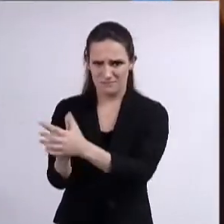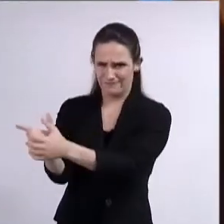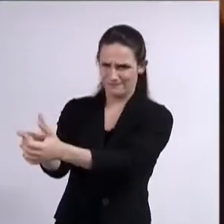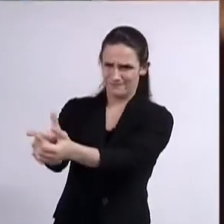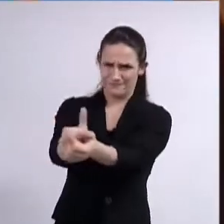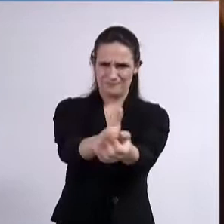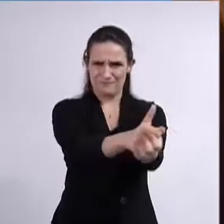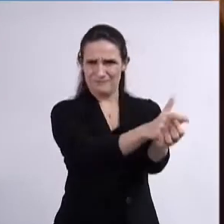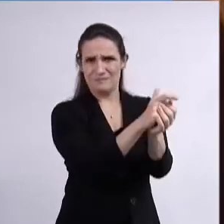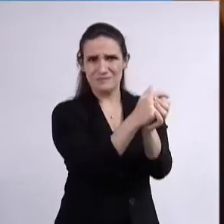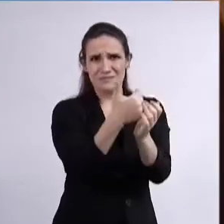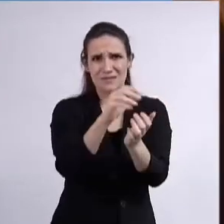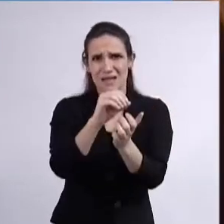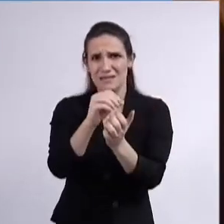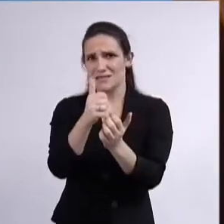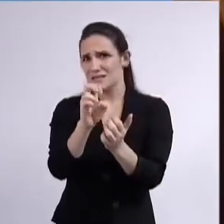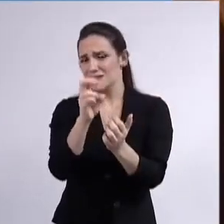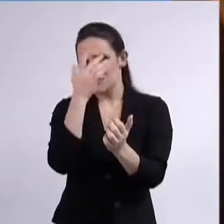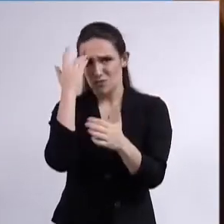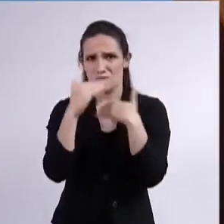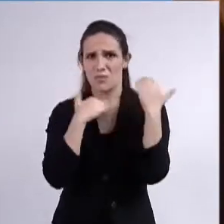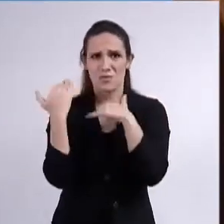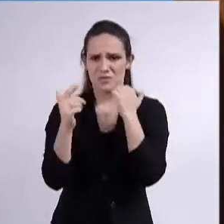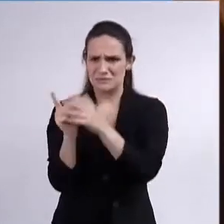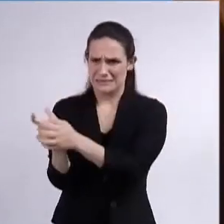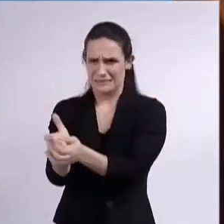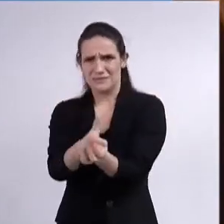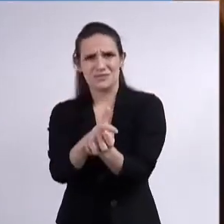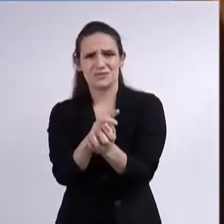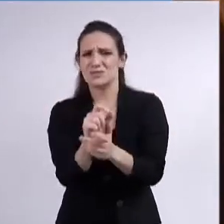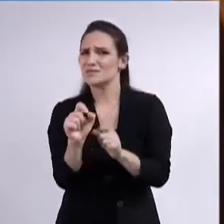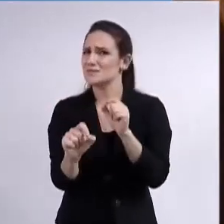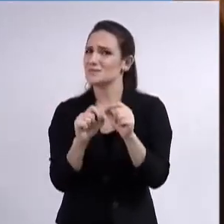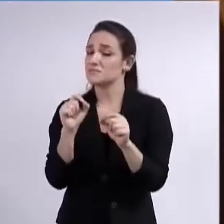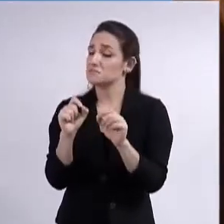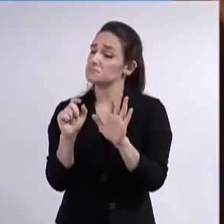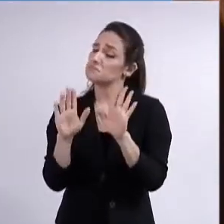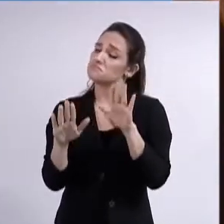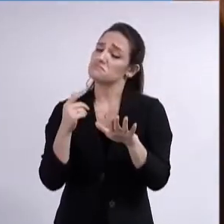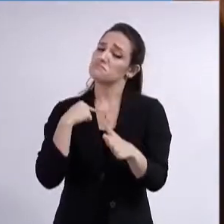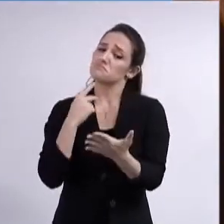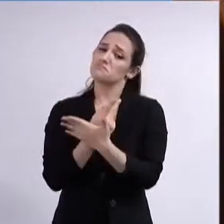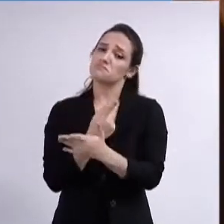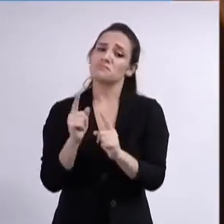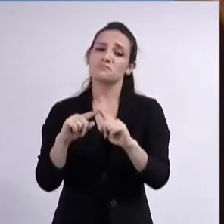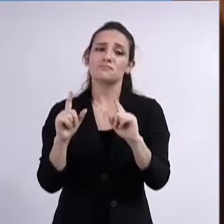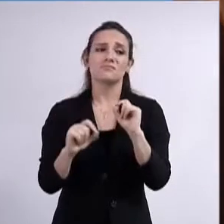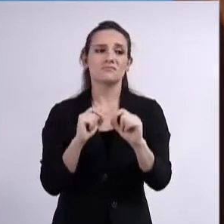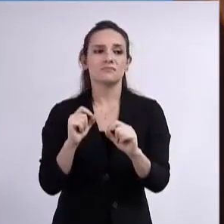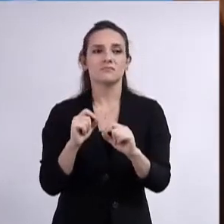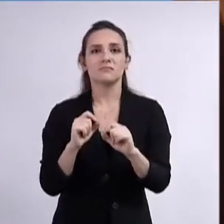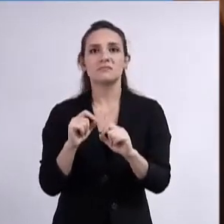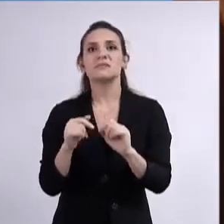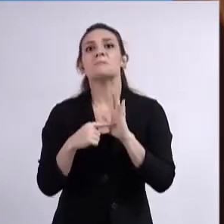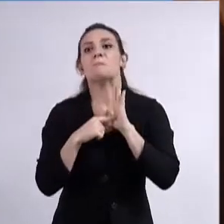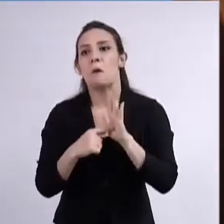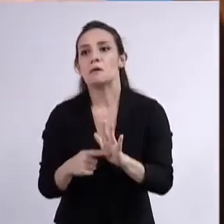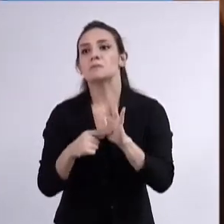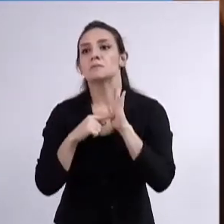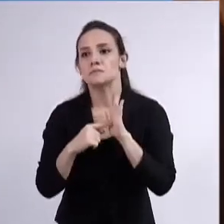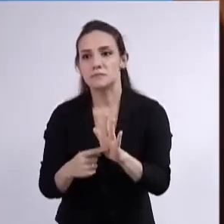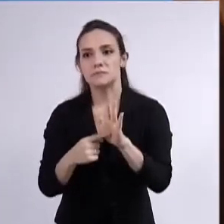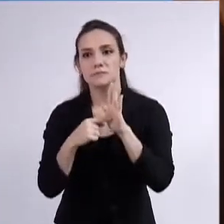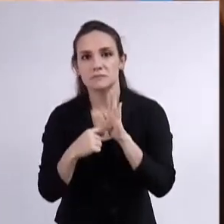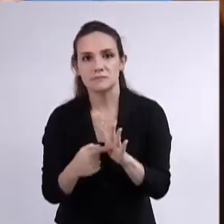15 pessoas, a gente percebe que isso, infelizmente, na minha avaliação, talvez eu esteja equivocado, mas acaba fazendo uma apologia,